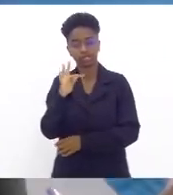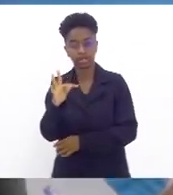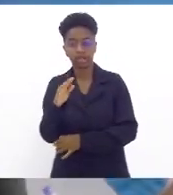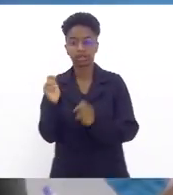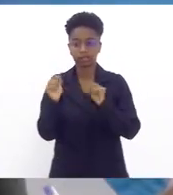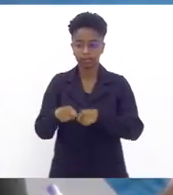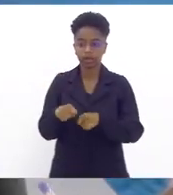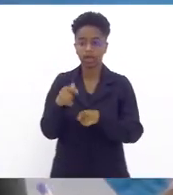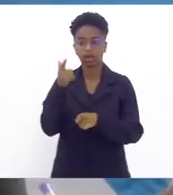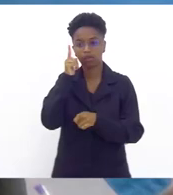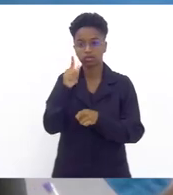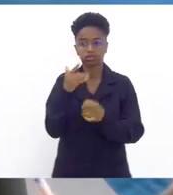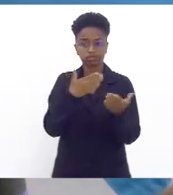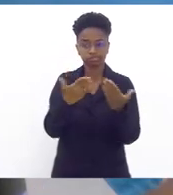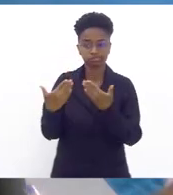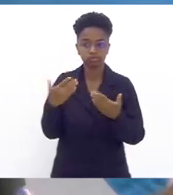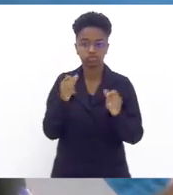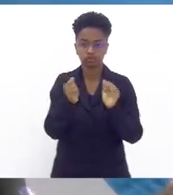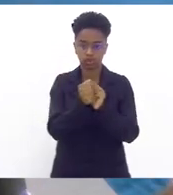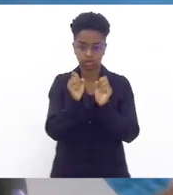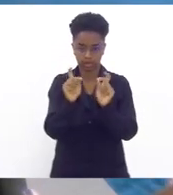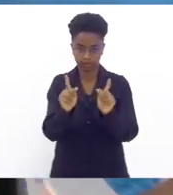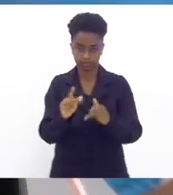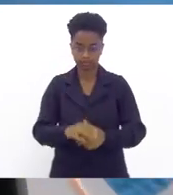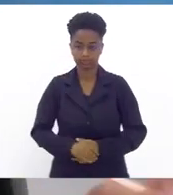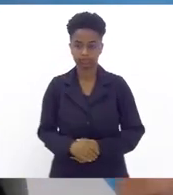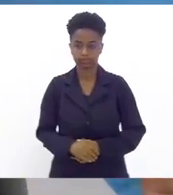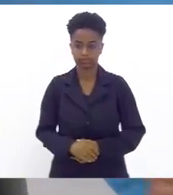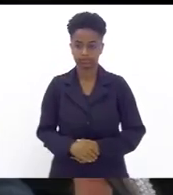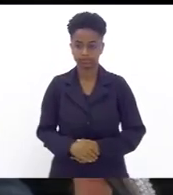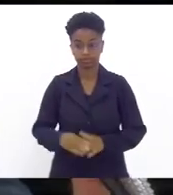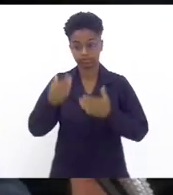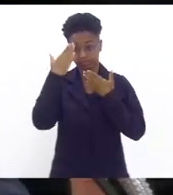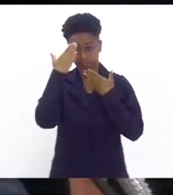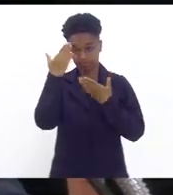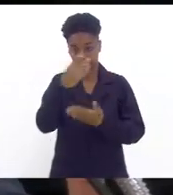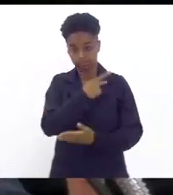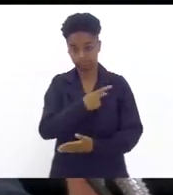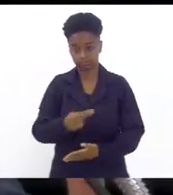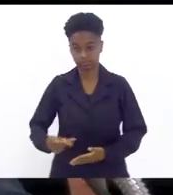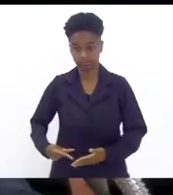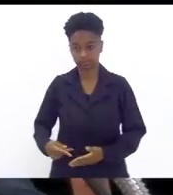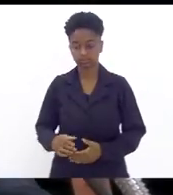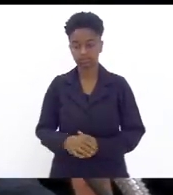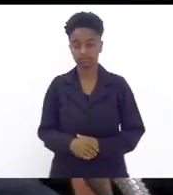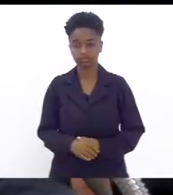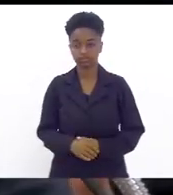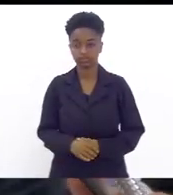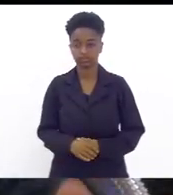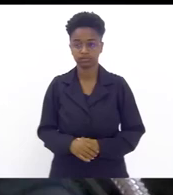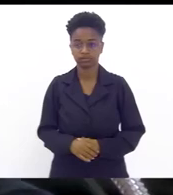possa construir essa história aí juntos tá bem obrigada presidente depois